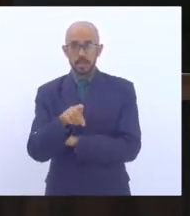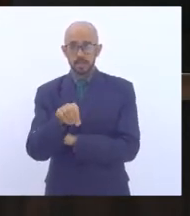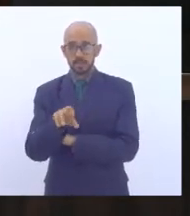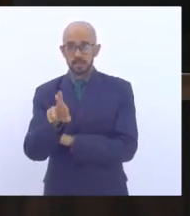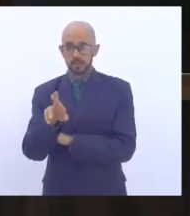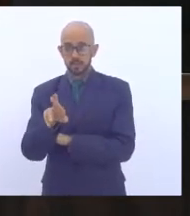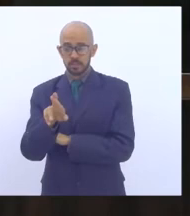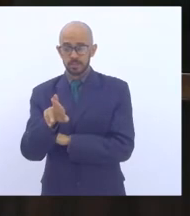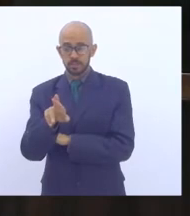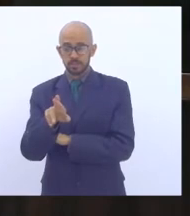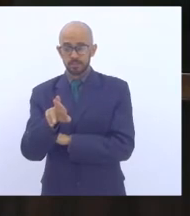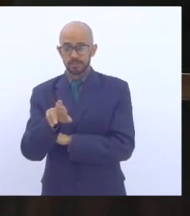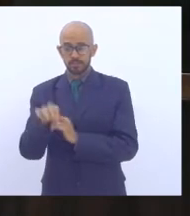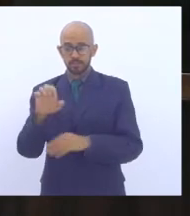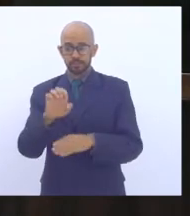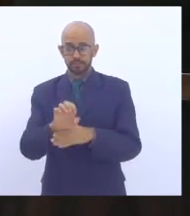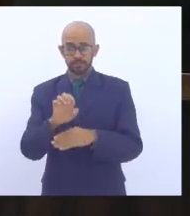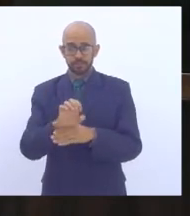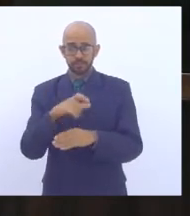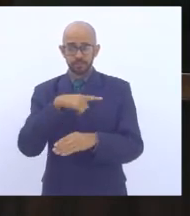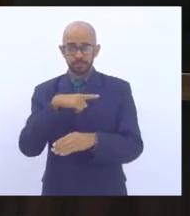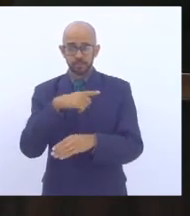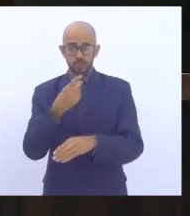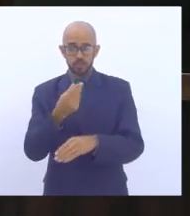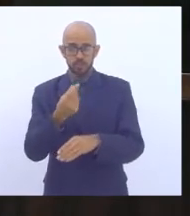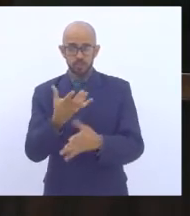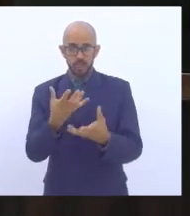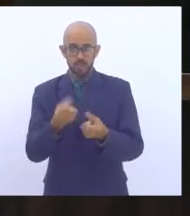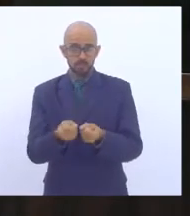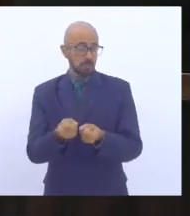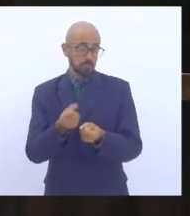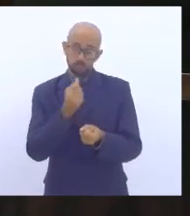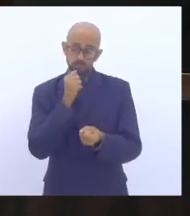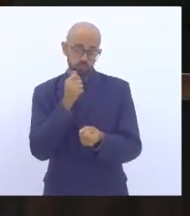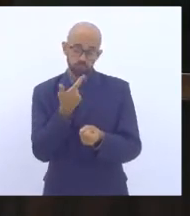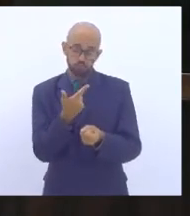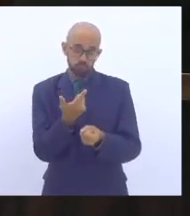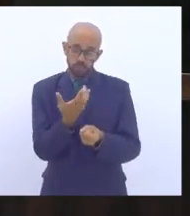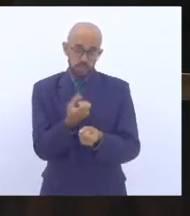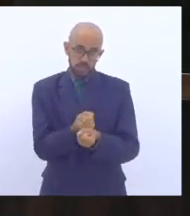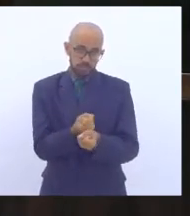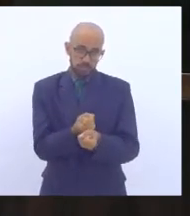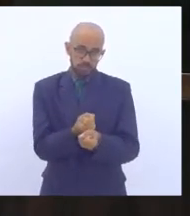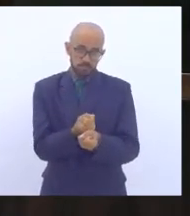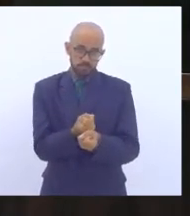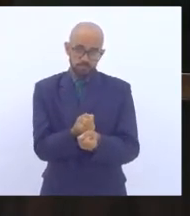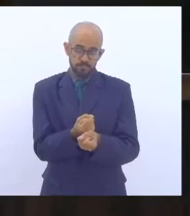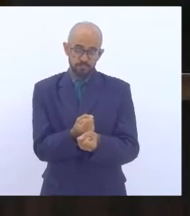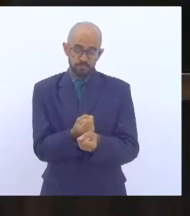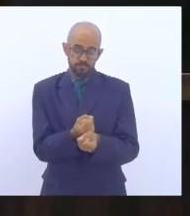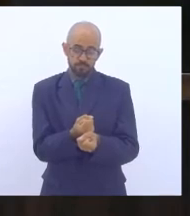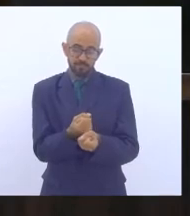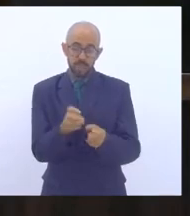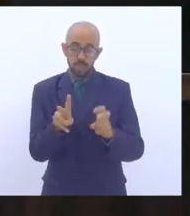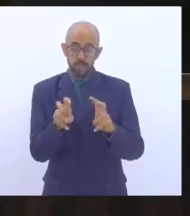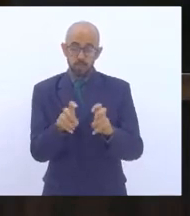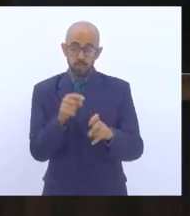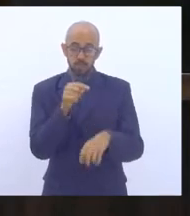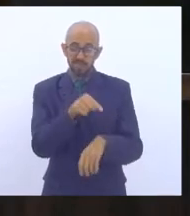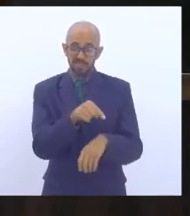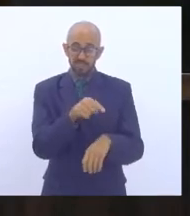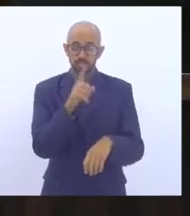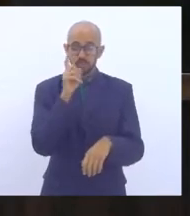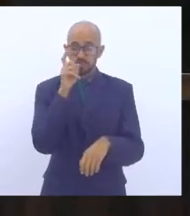o que os estados tem crédito para receber mais um recebe em relação a essa questão é muito